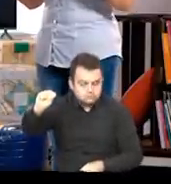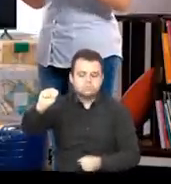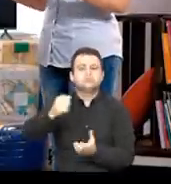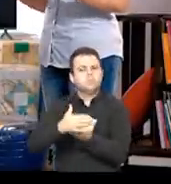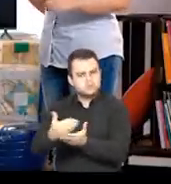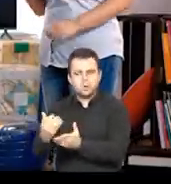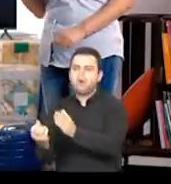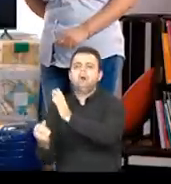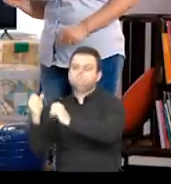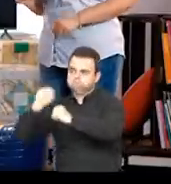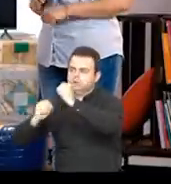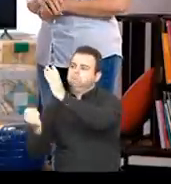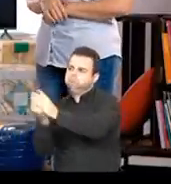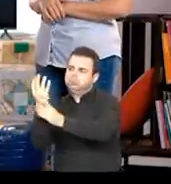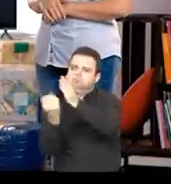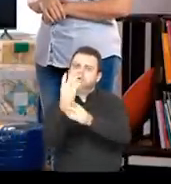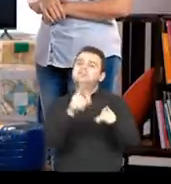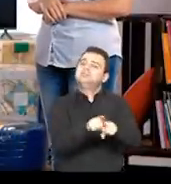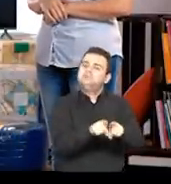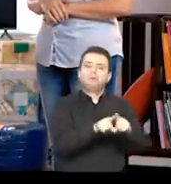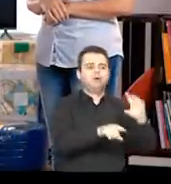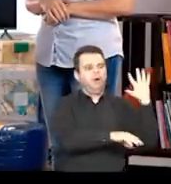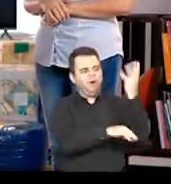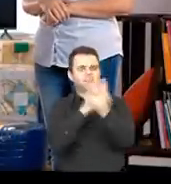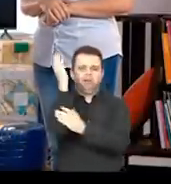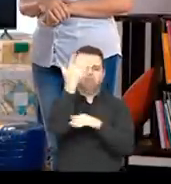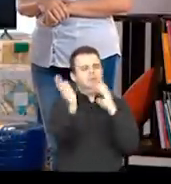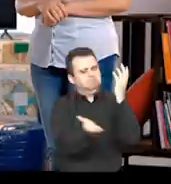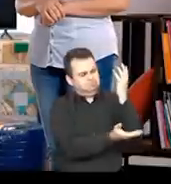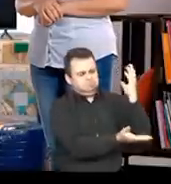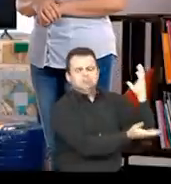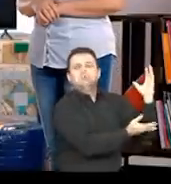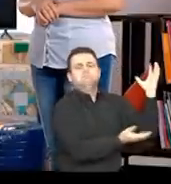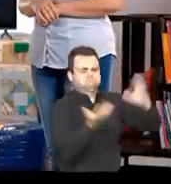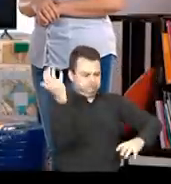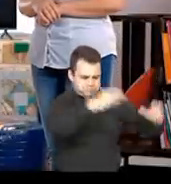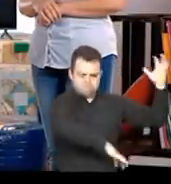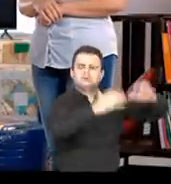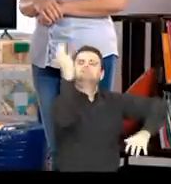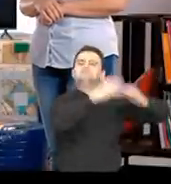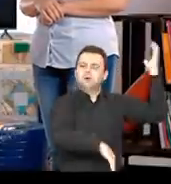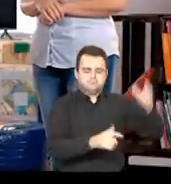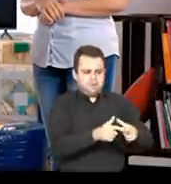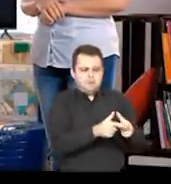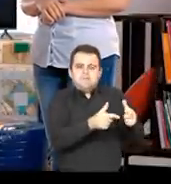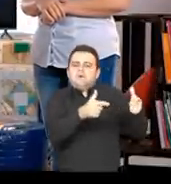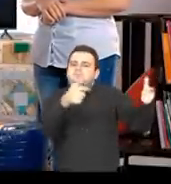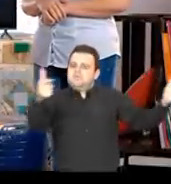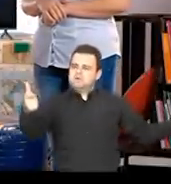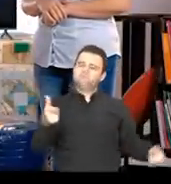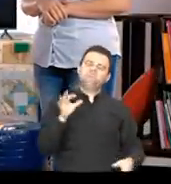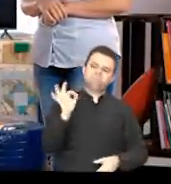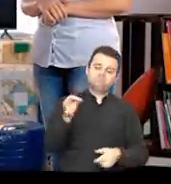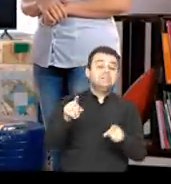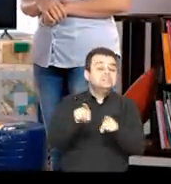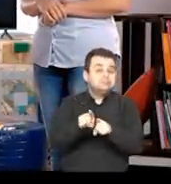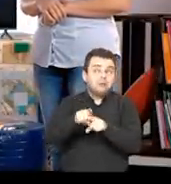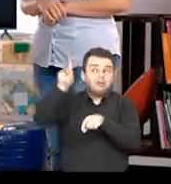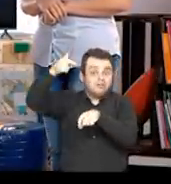para o aumento do desmatamento. Sim, só que nós temos que lembrar que o desmatamento também começou quando os portugueses